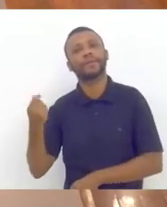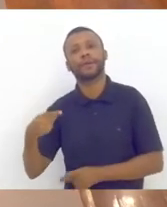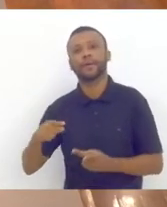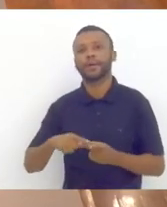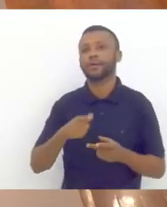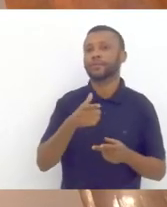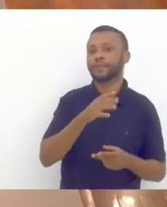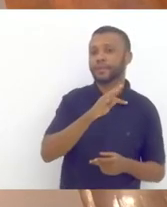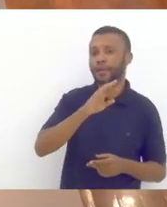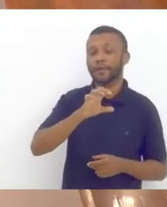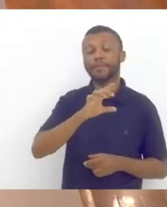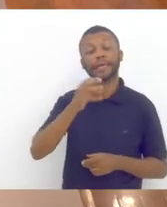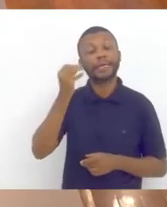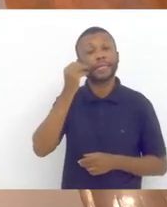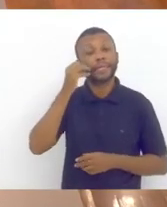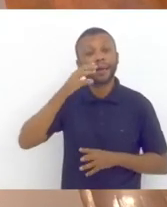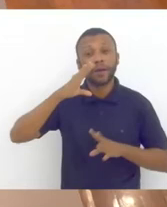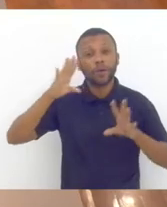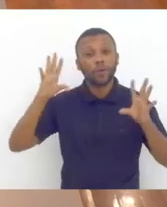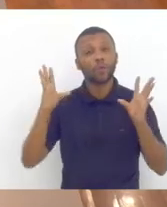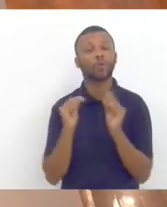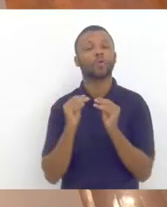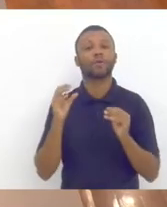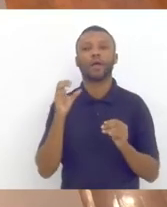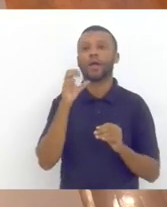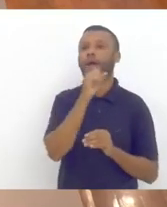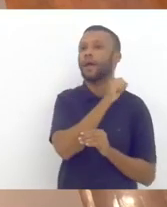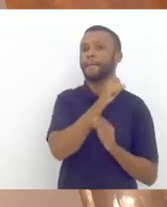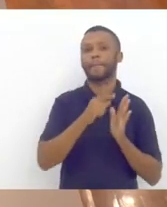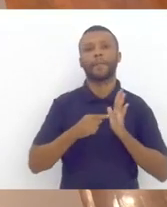síntese para apresentar na